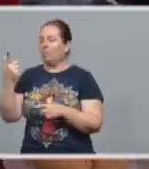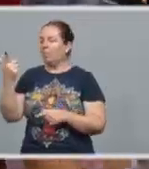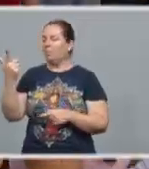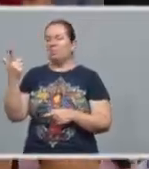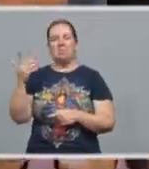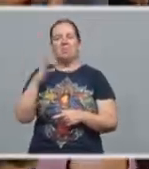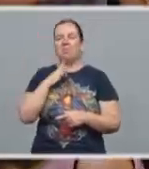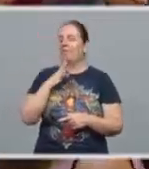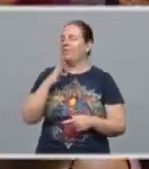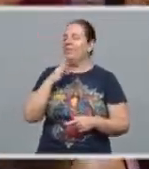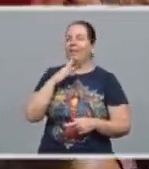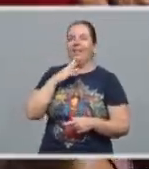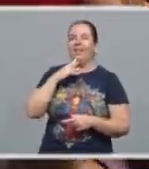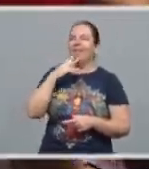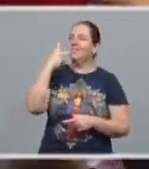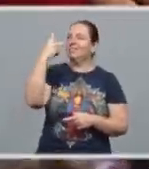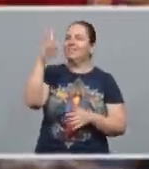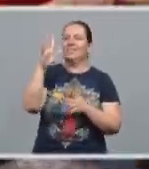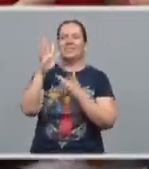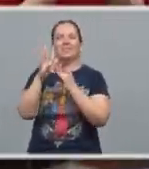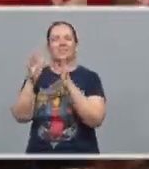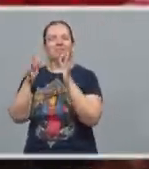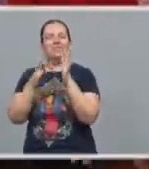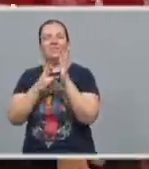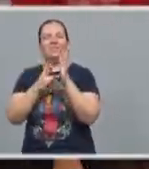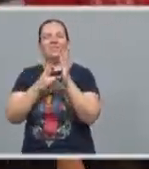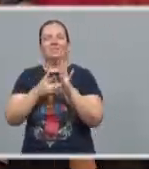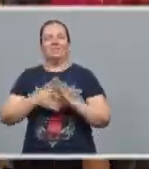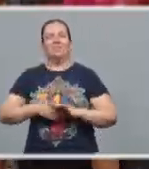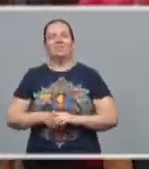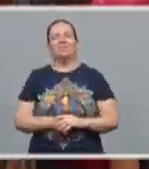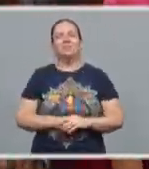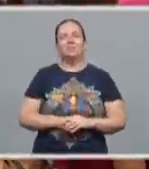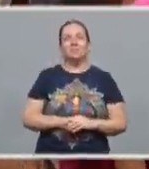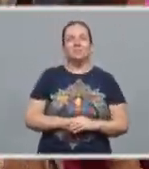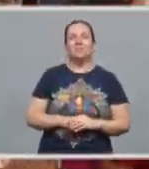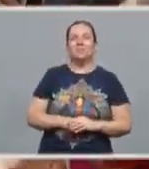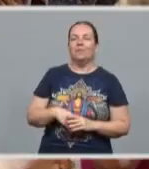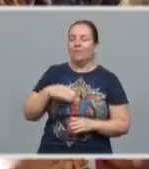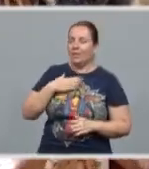simplesmente por não saber de ti,